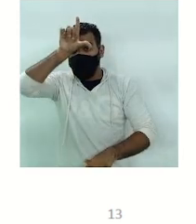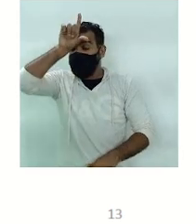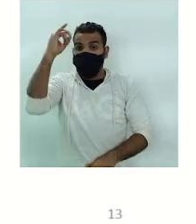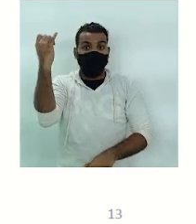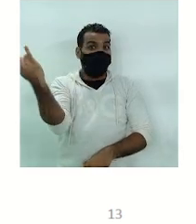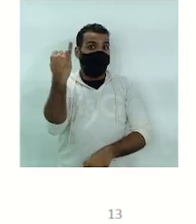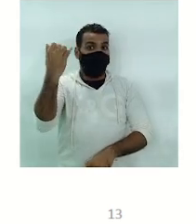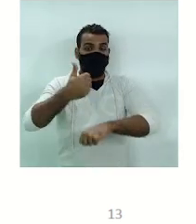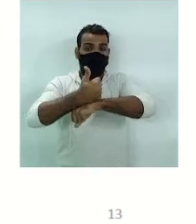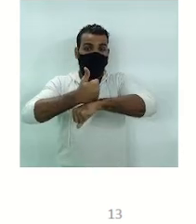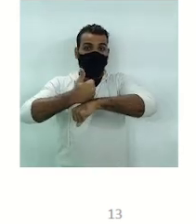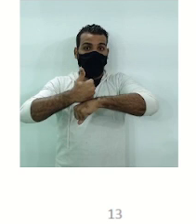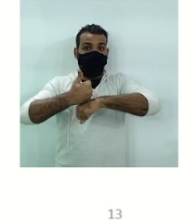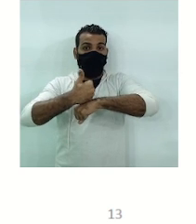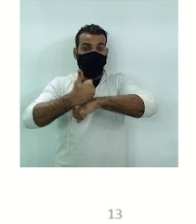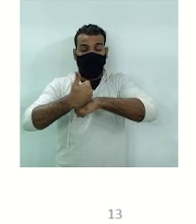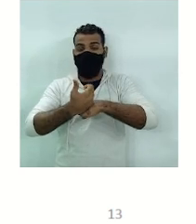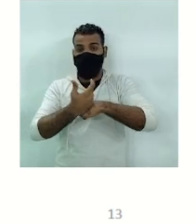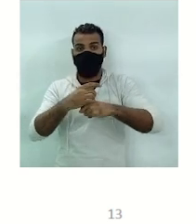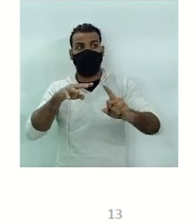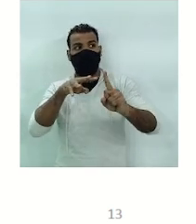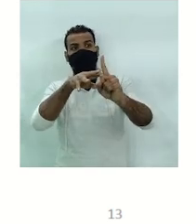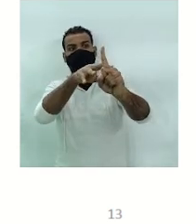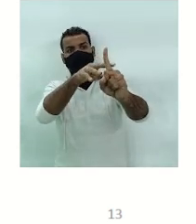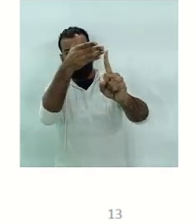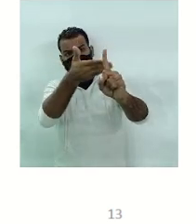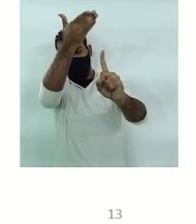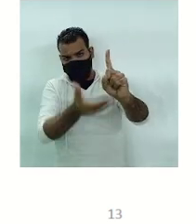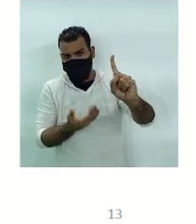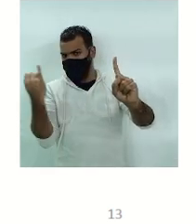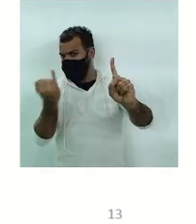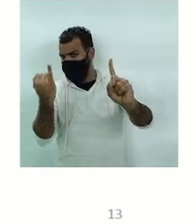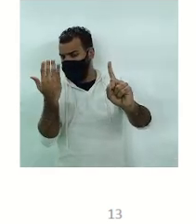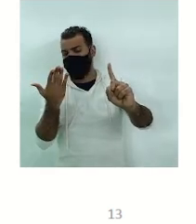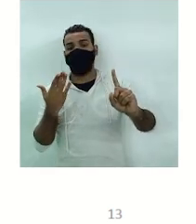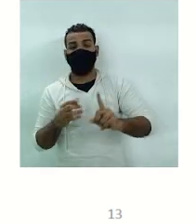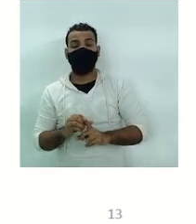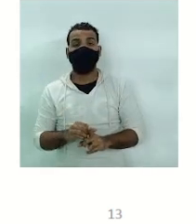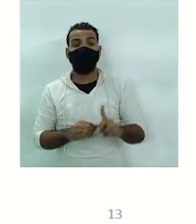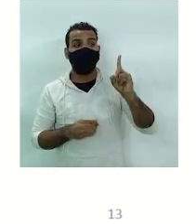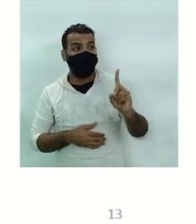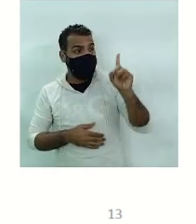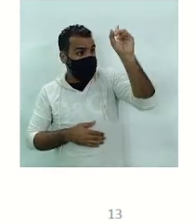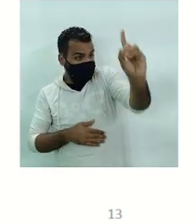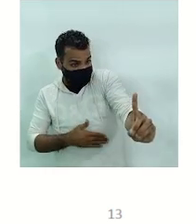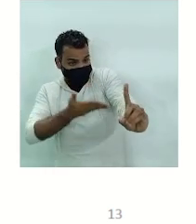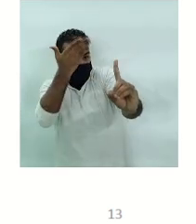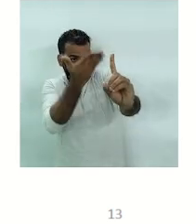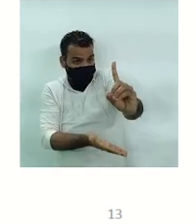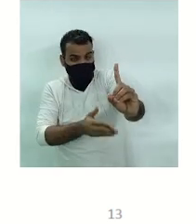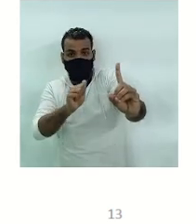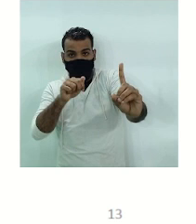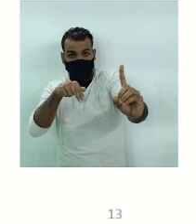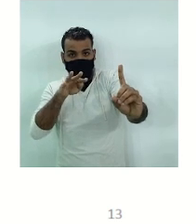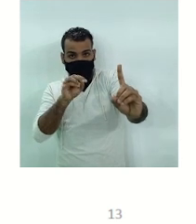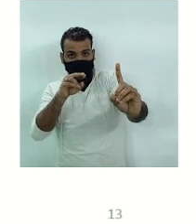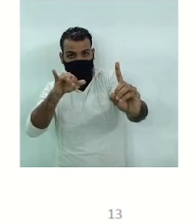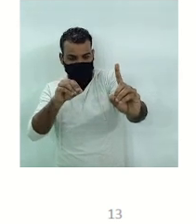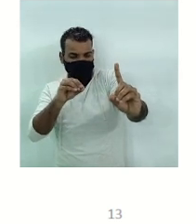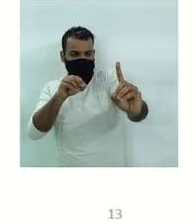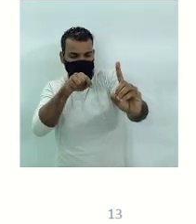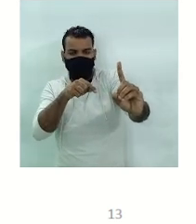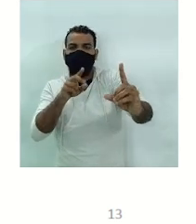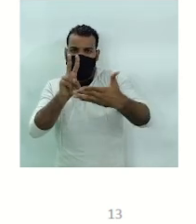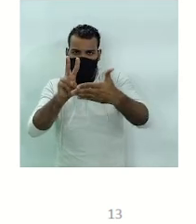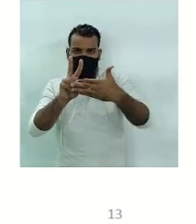Esse líder de Jaguaribe, Jaguaripe, foi um dos exemplos práticos do perigo da